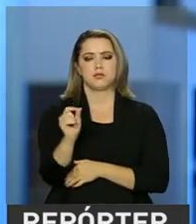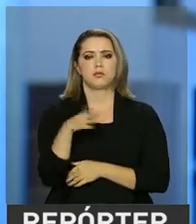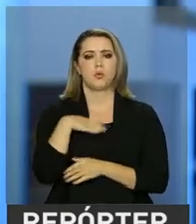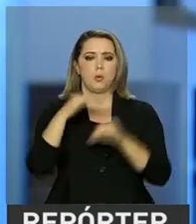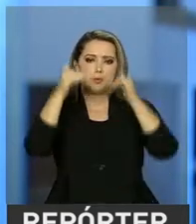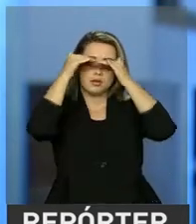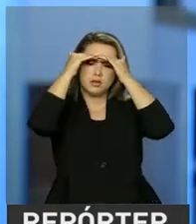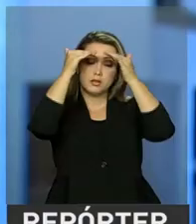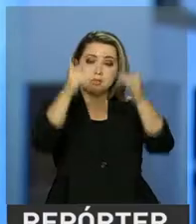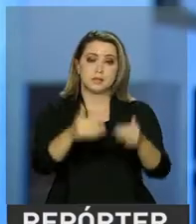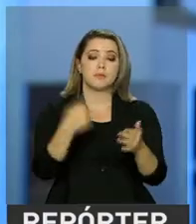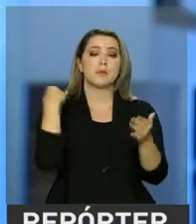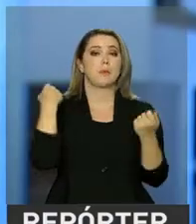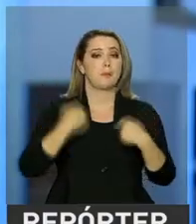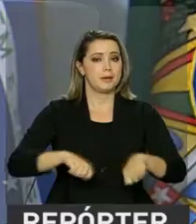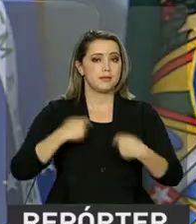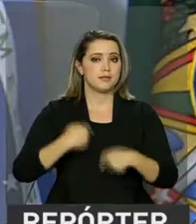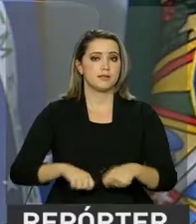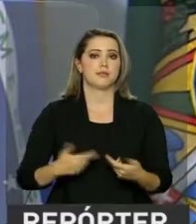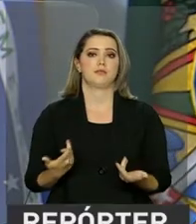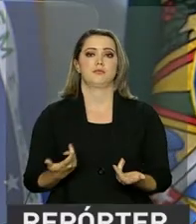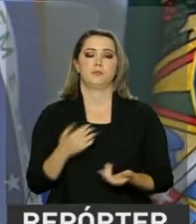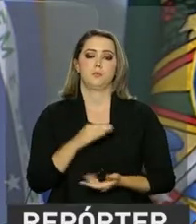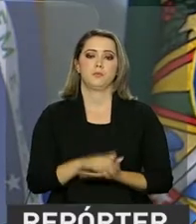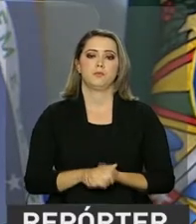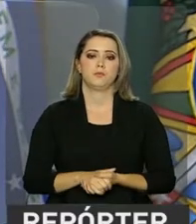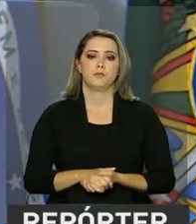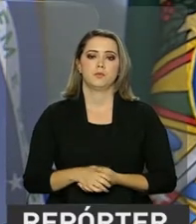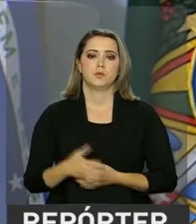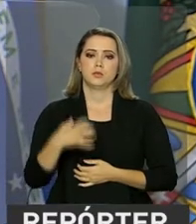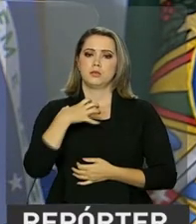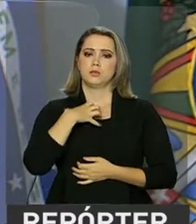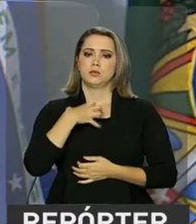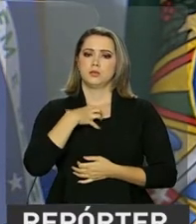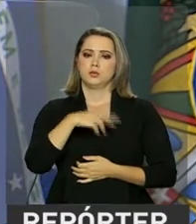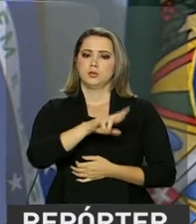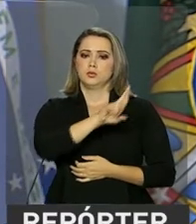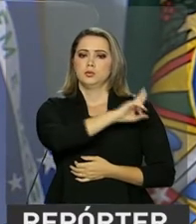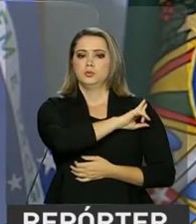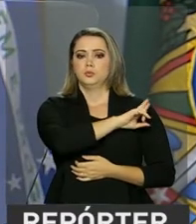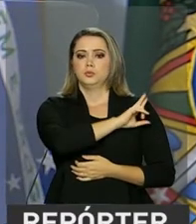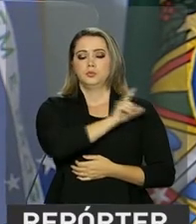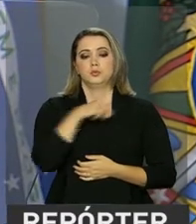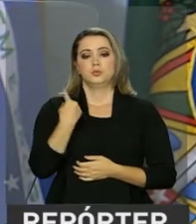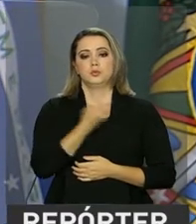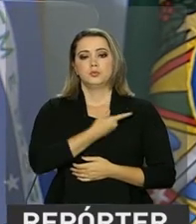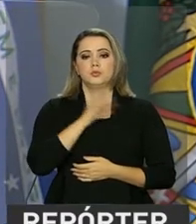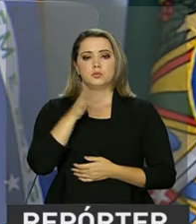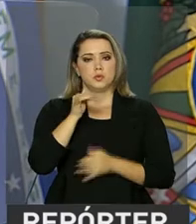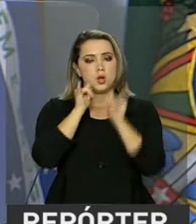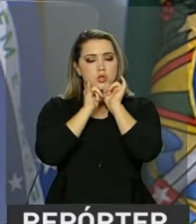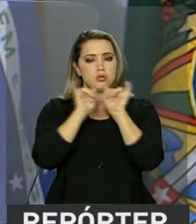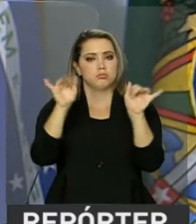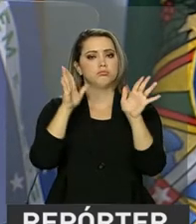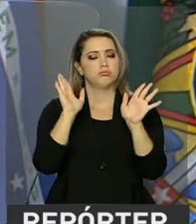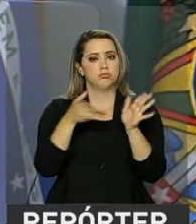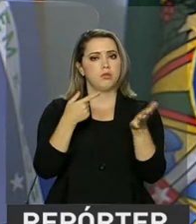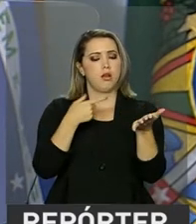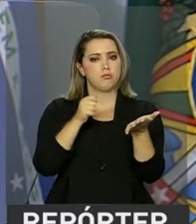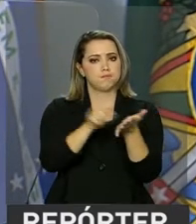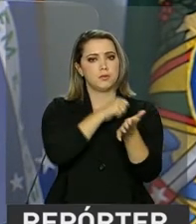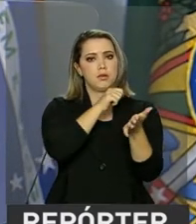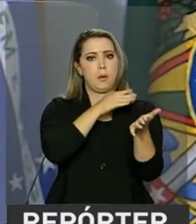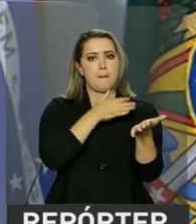cumprimento obrigatório é com profundo um sentido de responsabilidade que acabamos de prorrogar o acordo